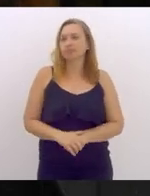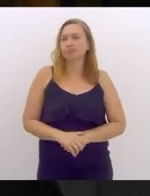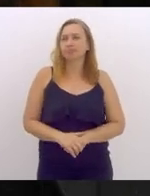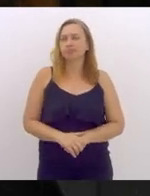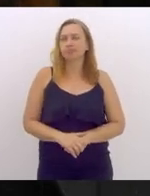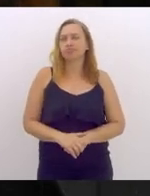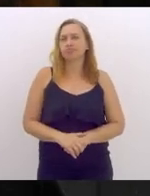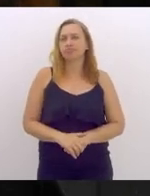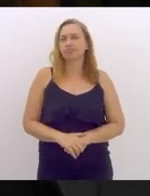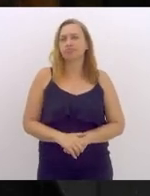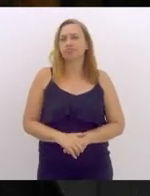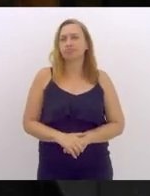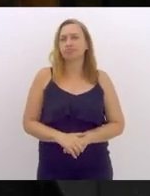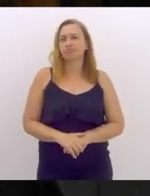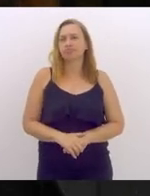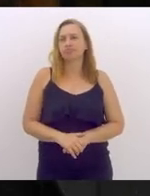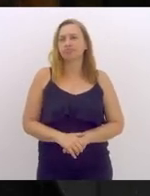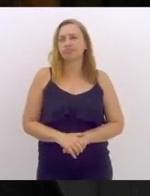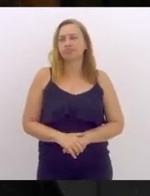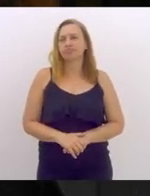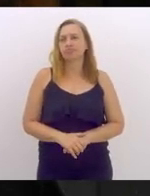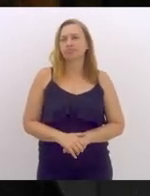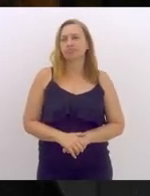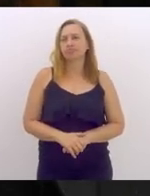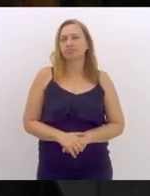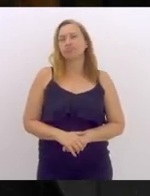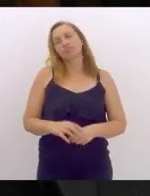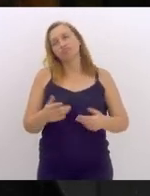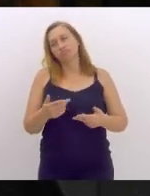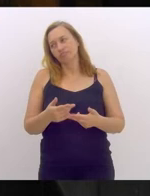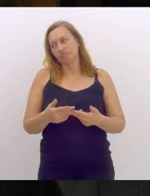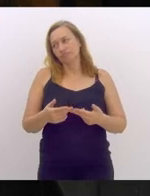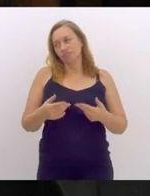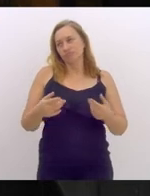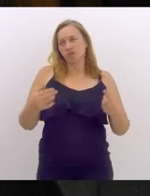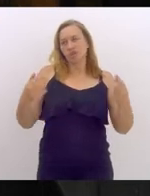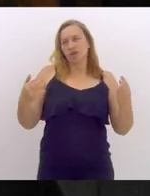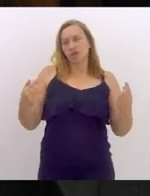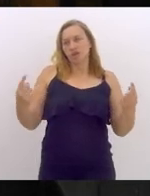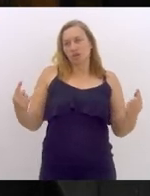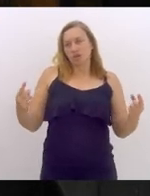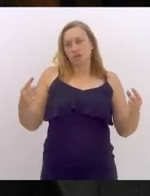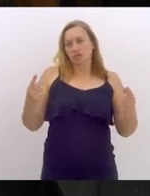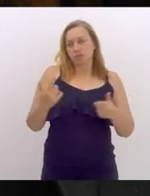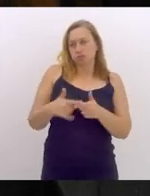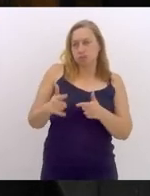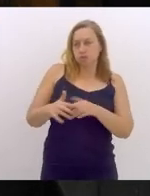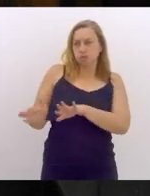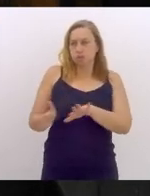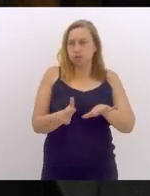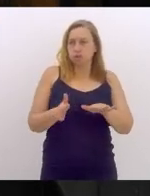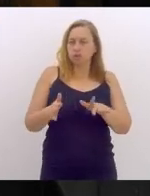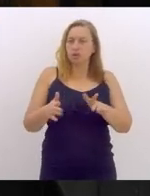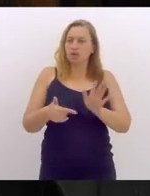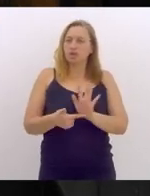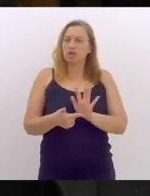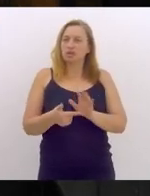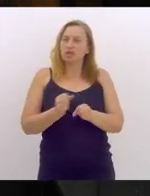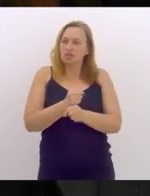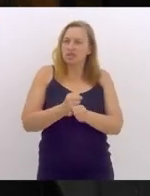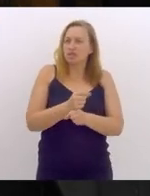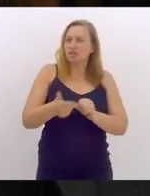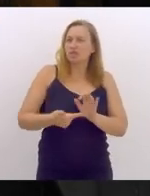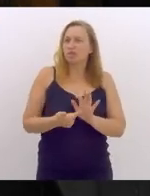existe a contrapartida este ano isso vai simbolizar uma perda de